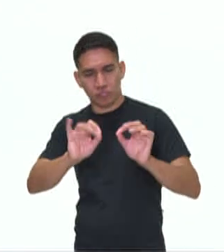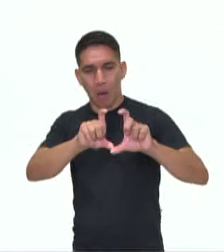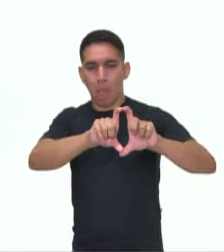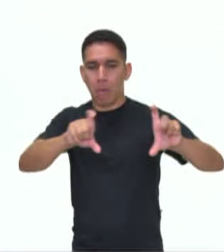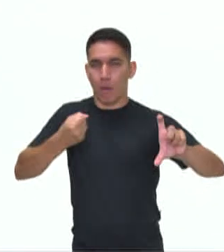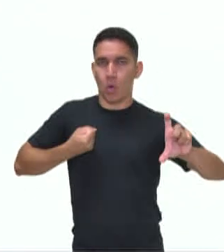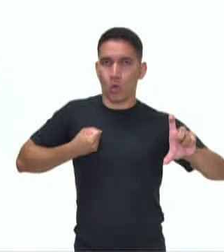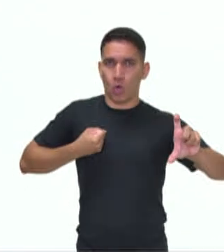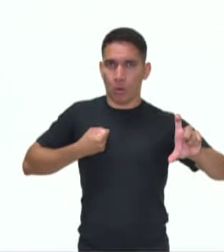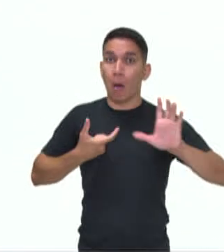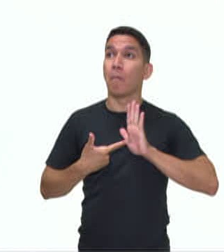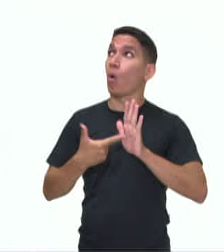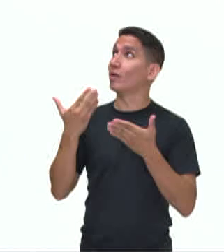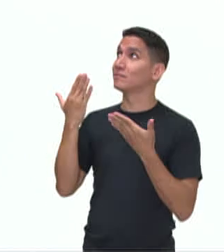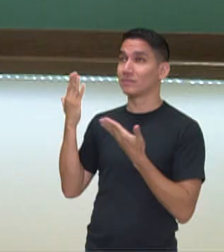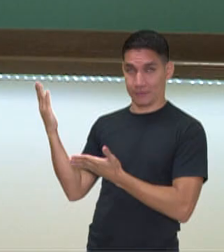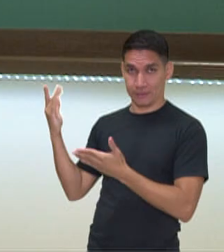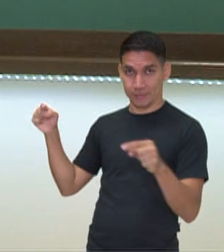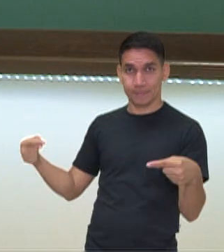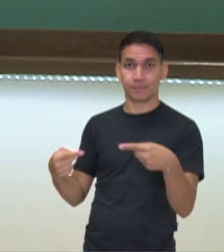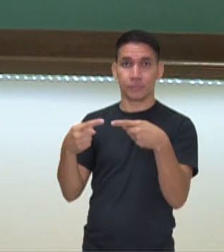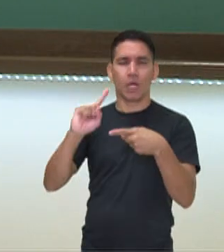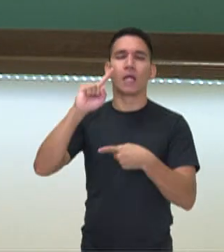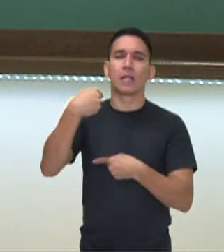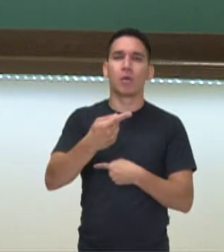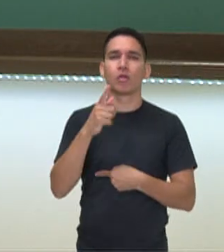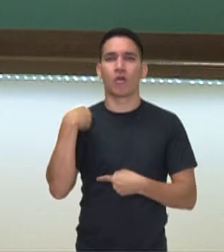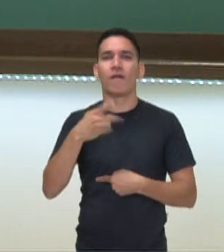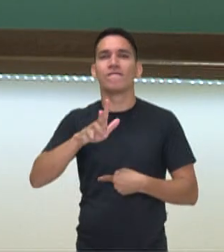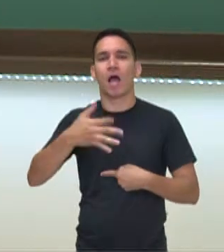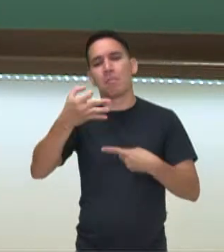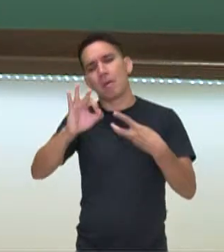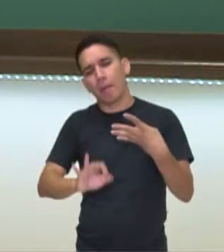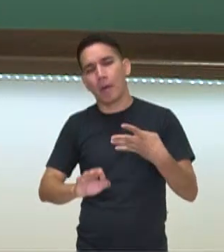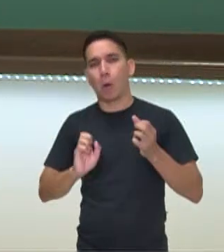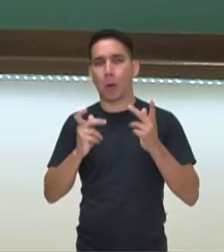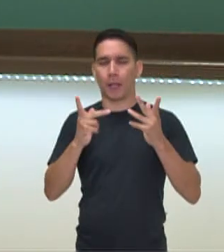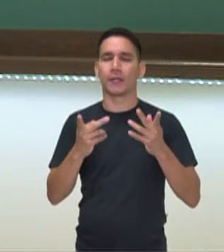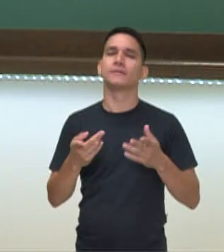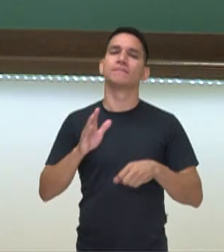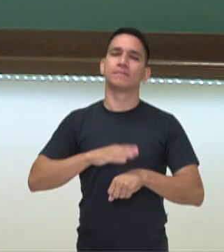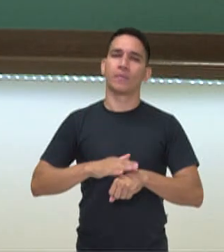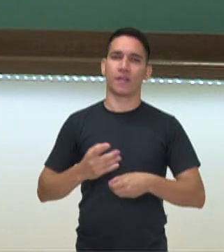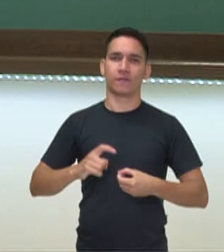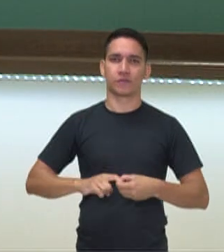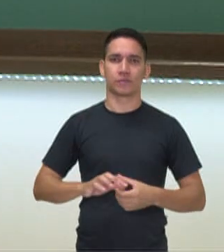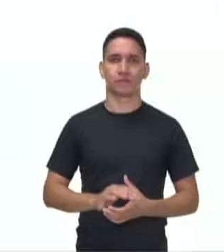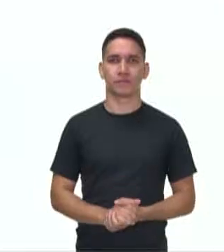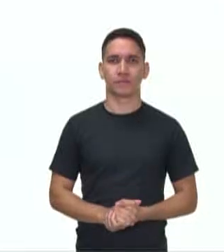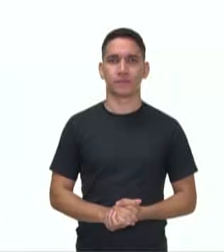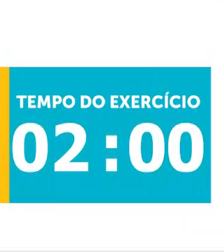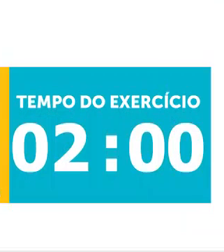representa a solução para este problema e depois a gente vai calcular essa expressão. Tempo para vocês e a gente já volta.